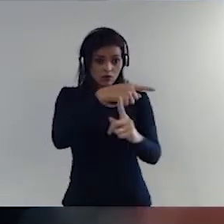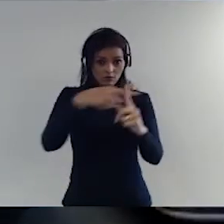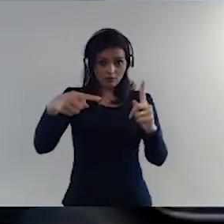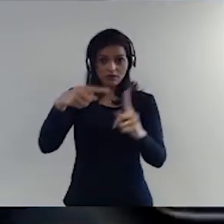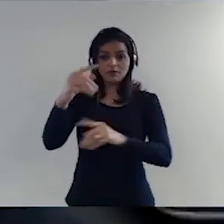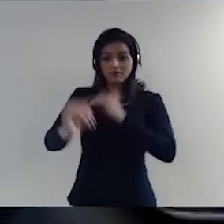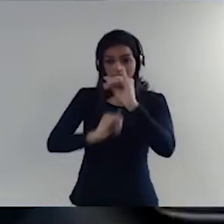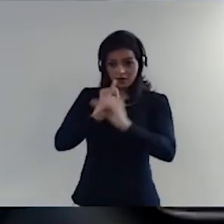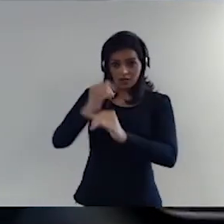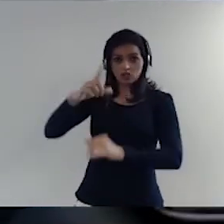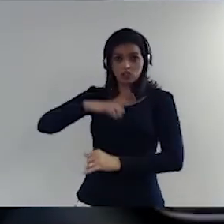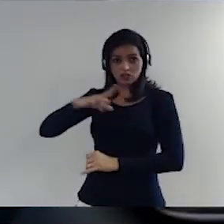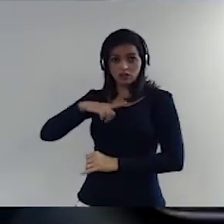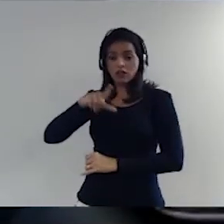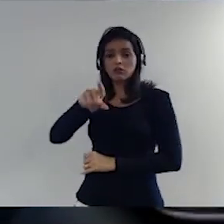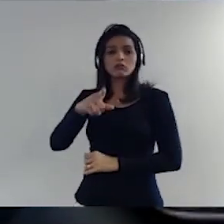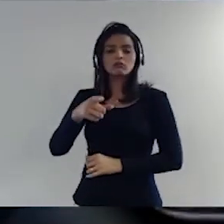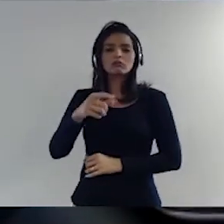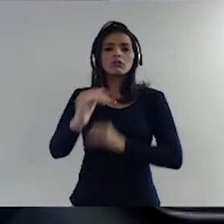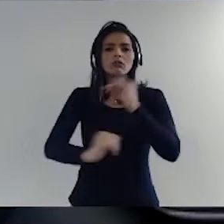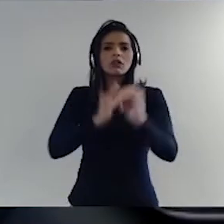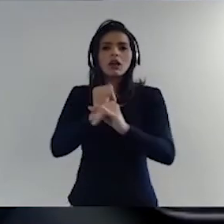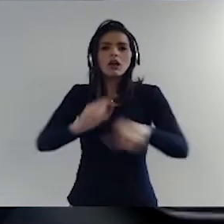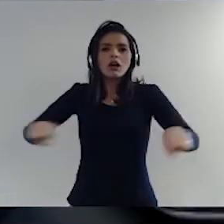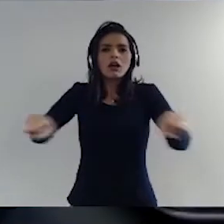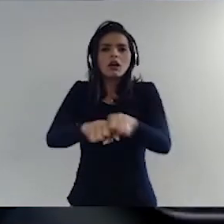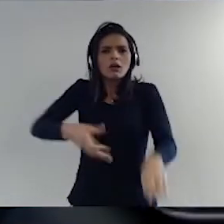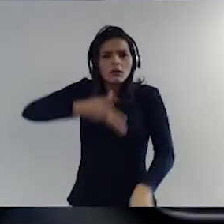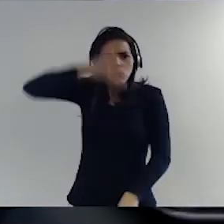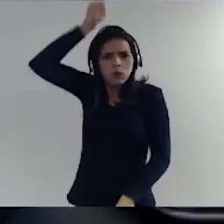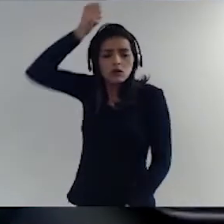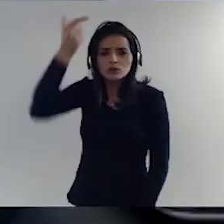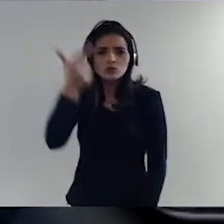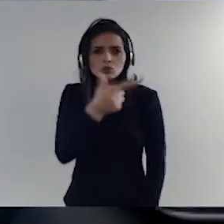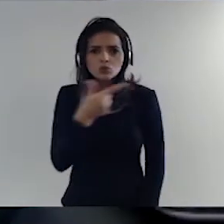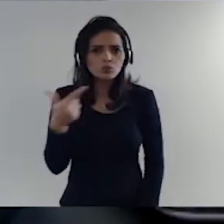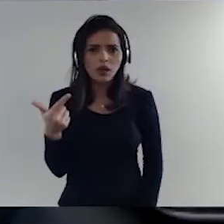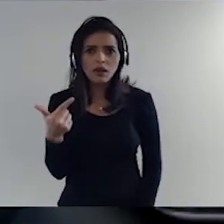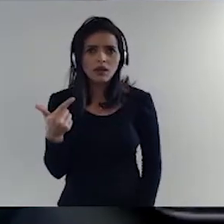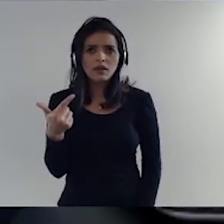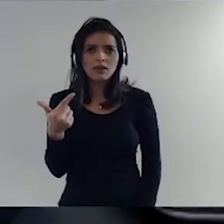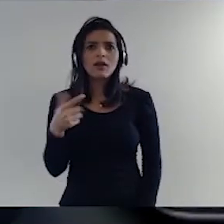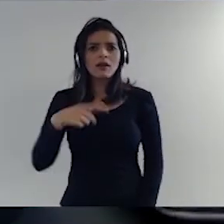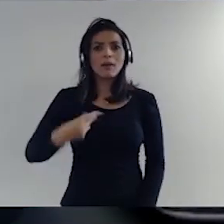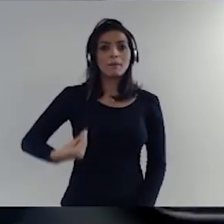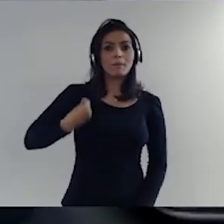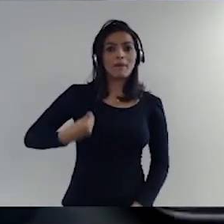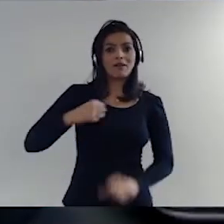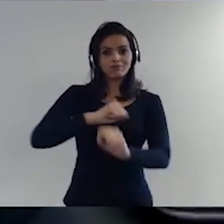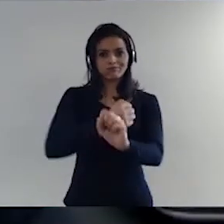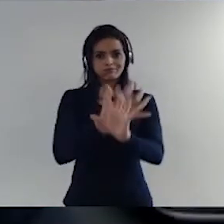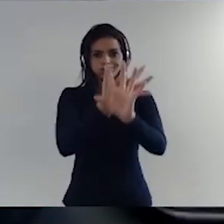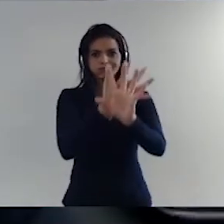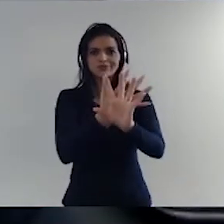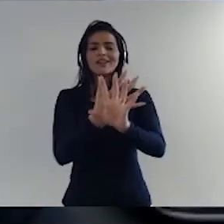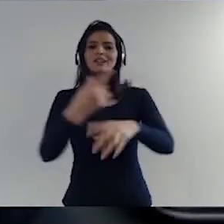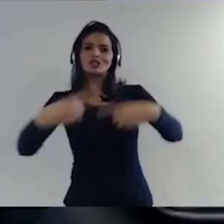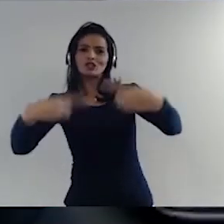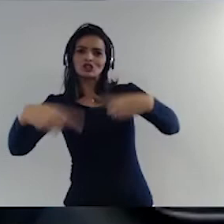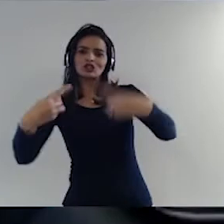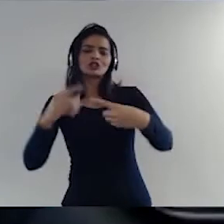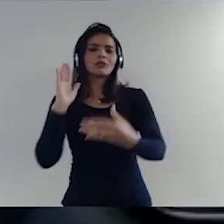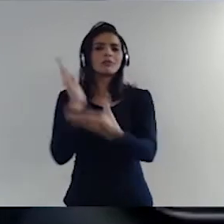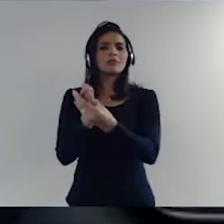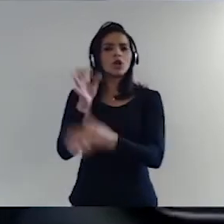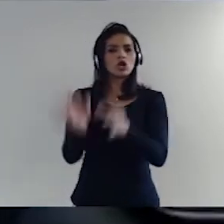não tem um sinal de internet adequado que lhe permita participar destes atos processuais. E